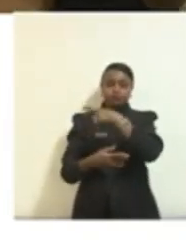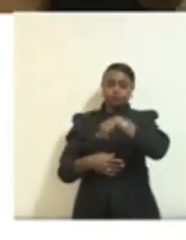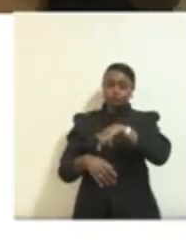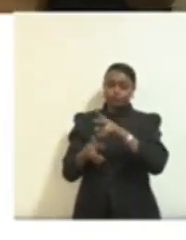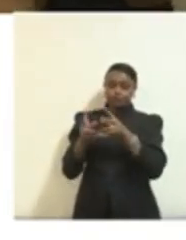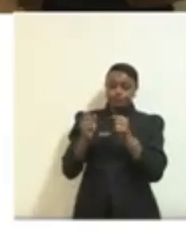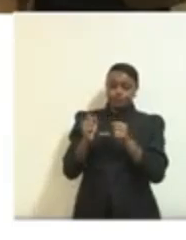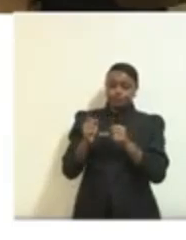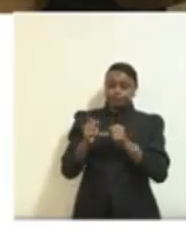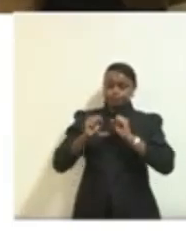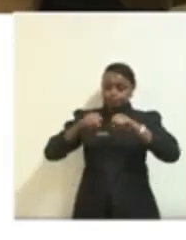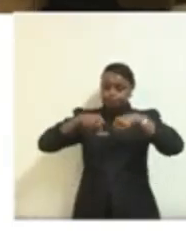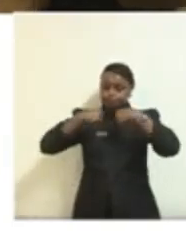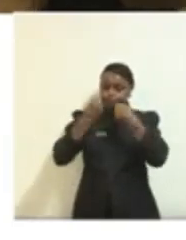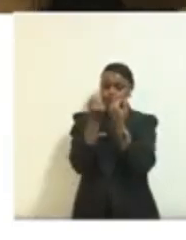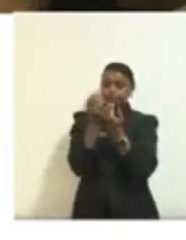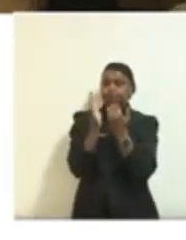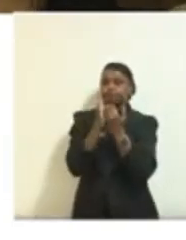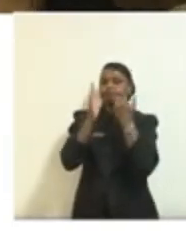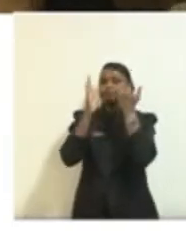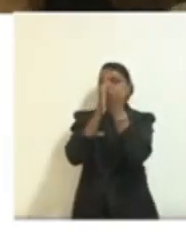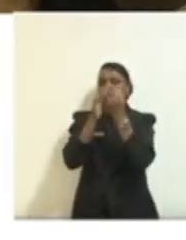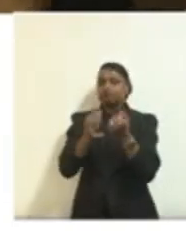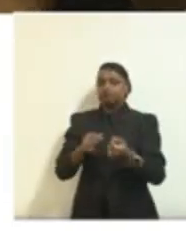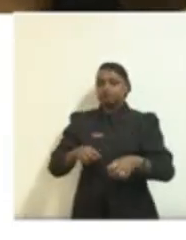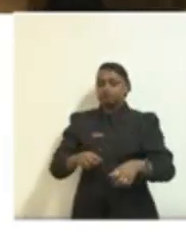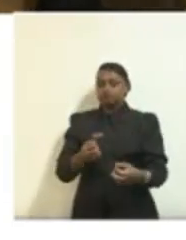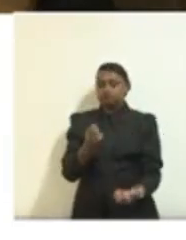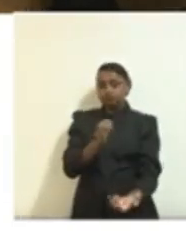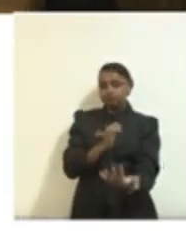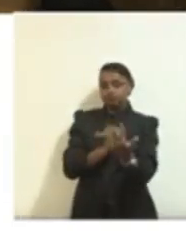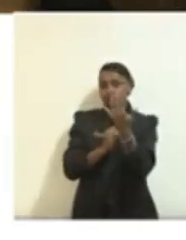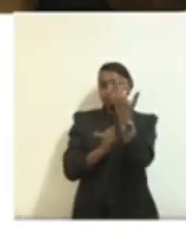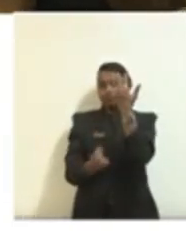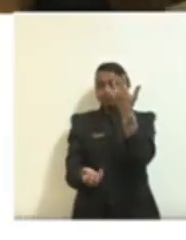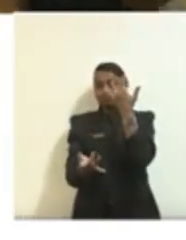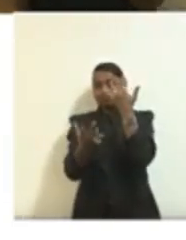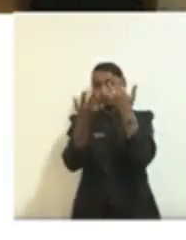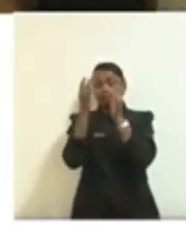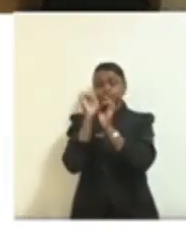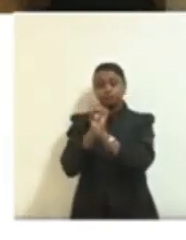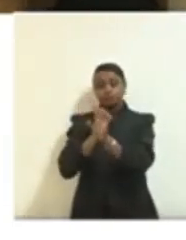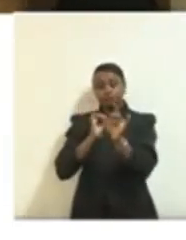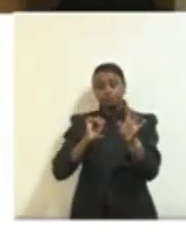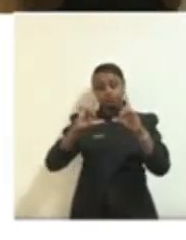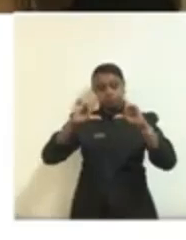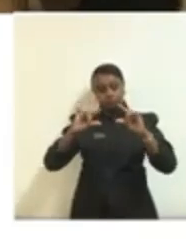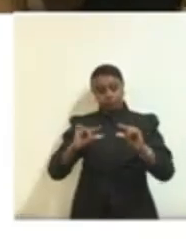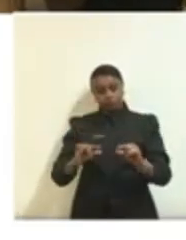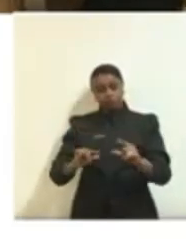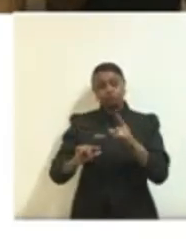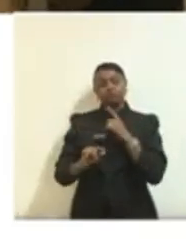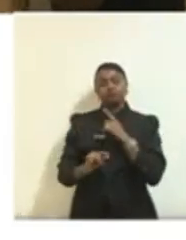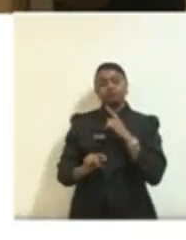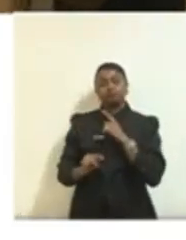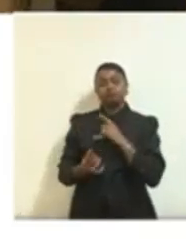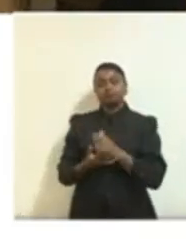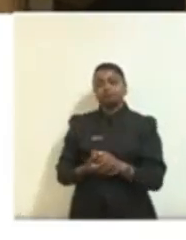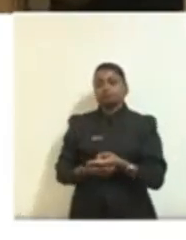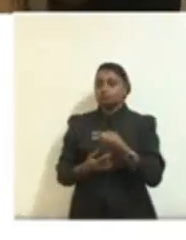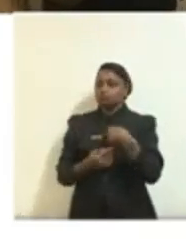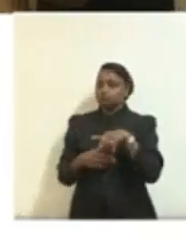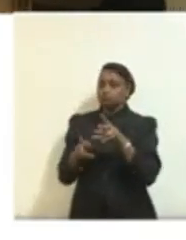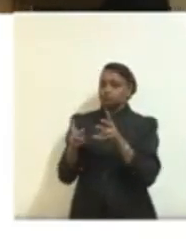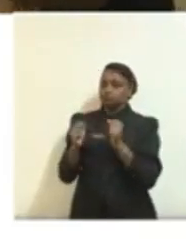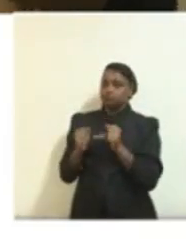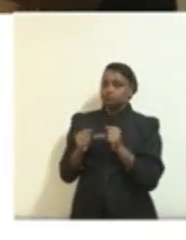produção, menor é a emissão de metano por unidade de produto. Aí é óbvio que a produção mais intensiva vai emitir menos